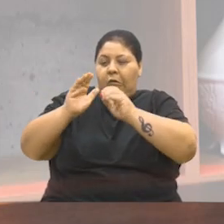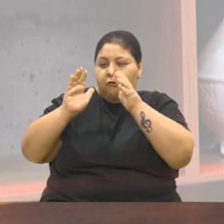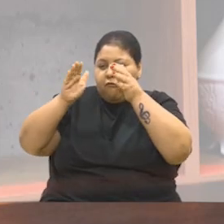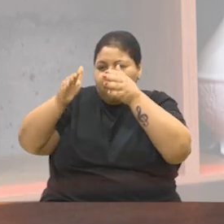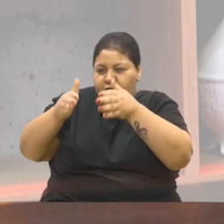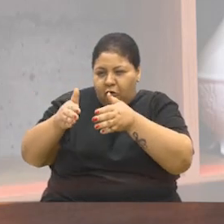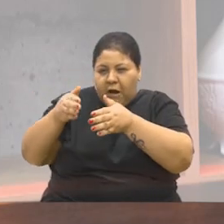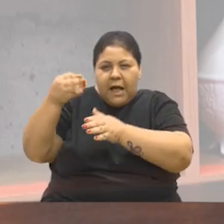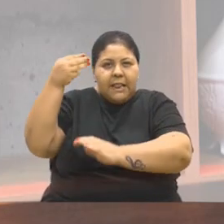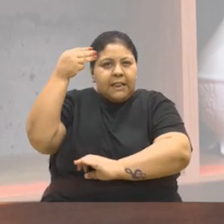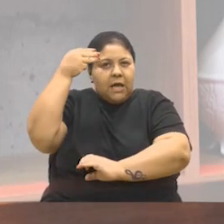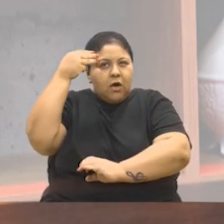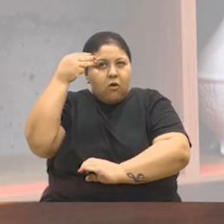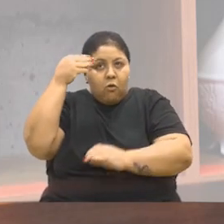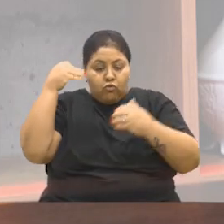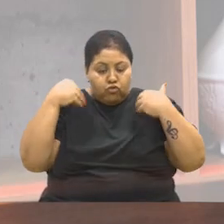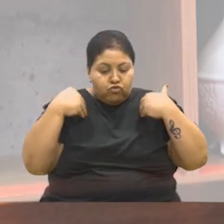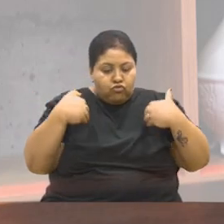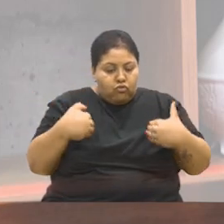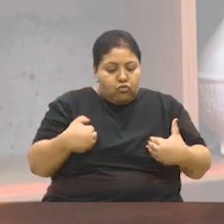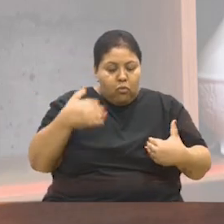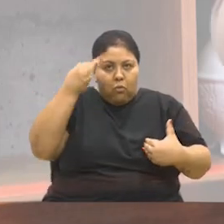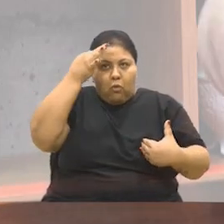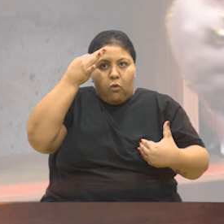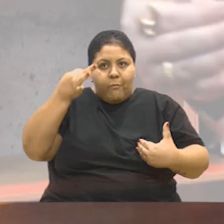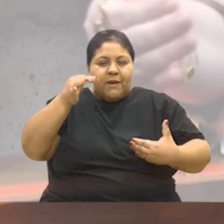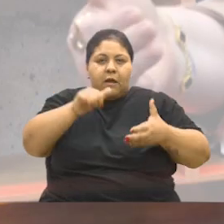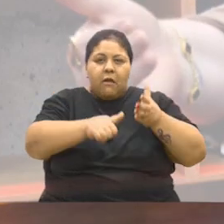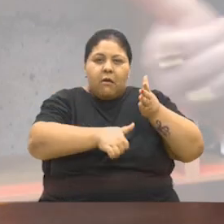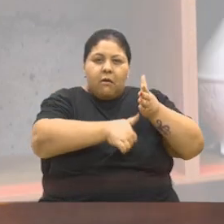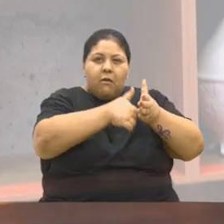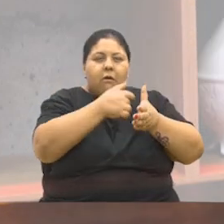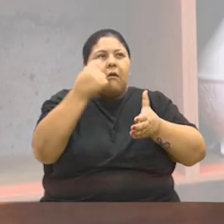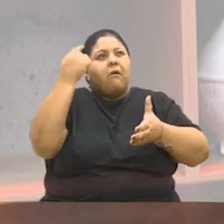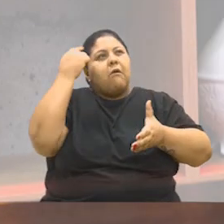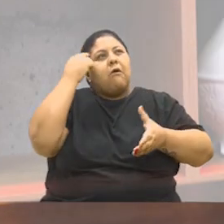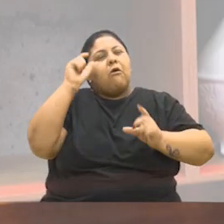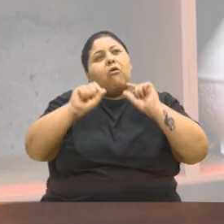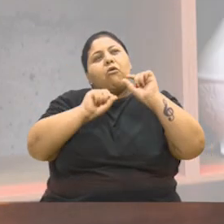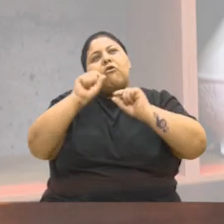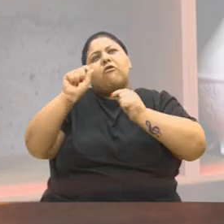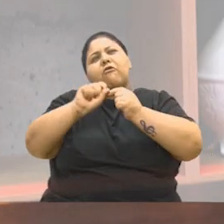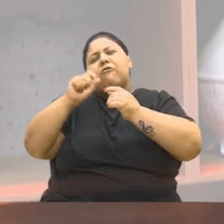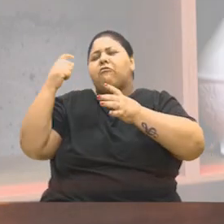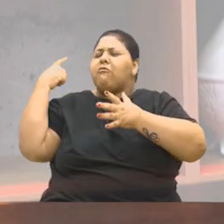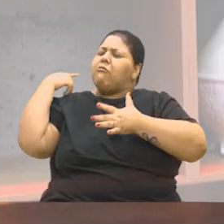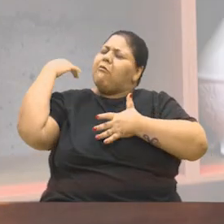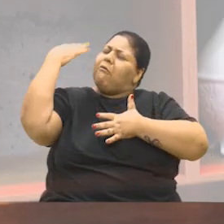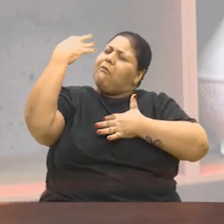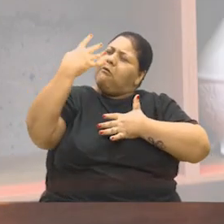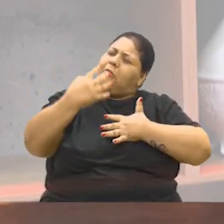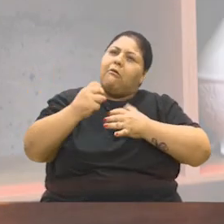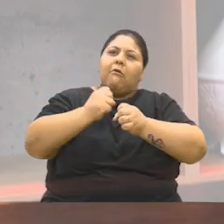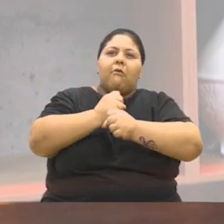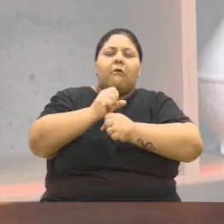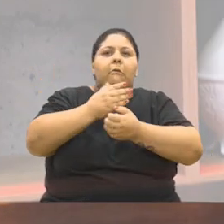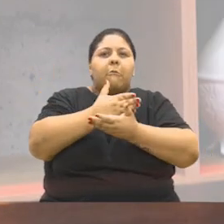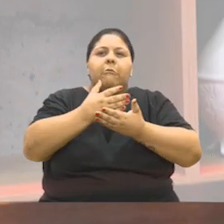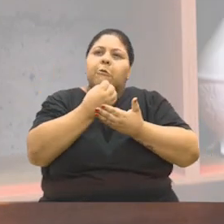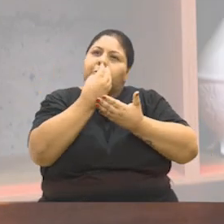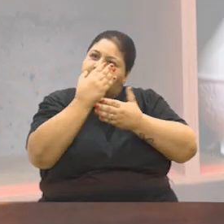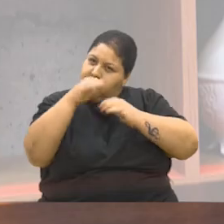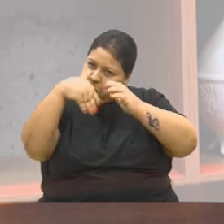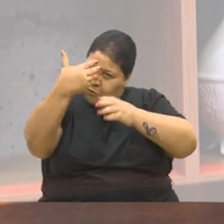corpo, entender melhor, refletir sobre o que a gente fez ao longo de todo o ano para começar bem em 2025?